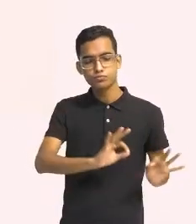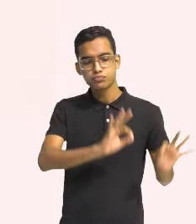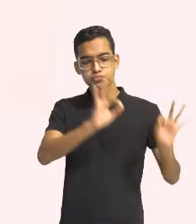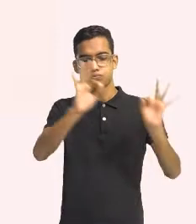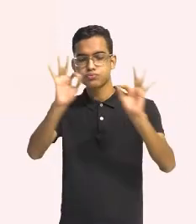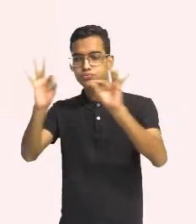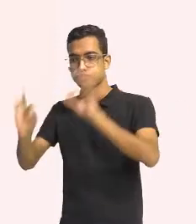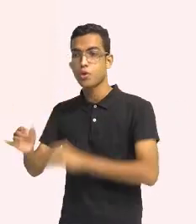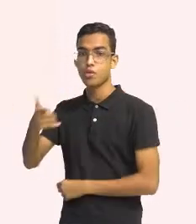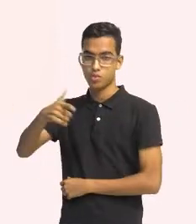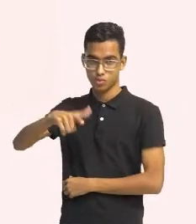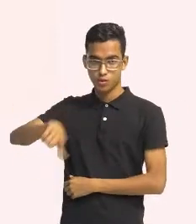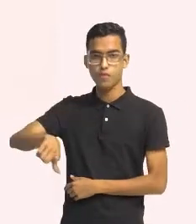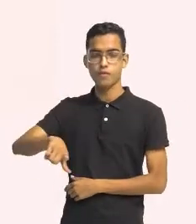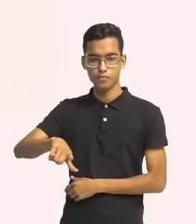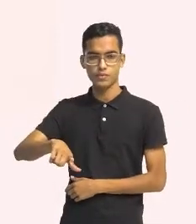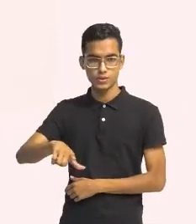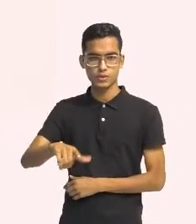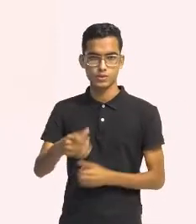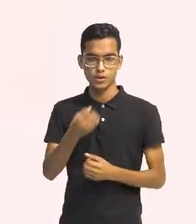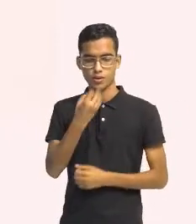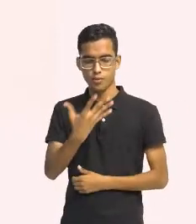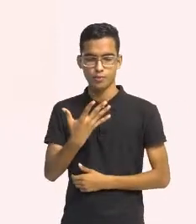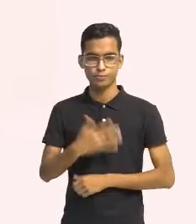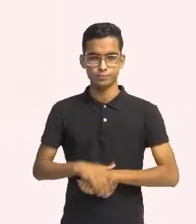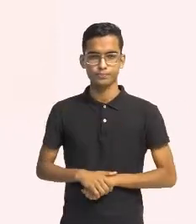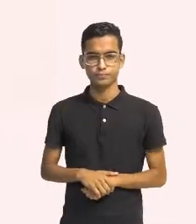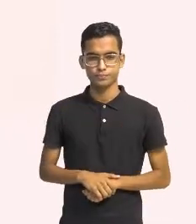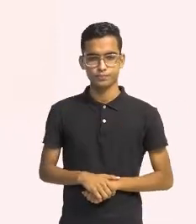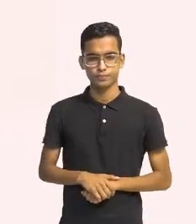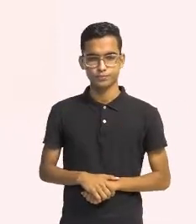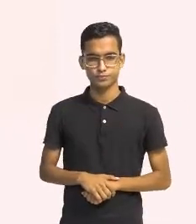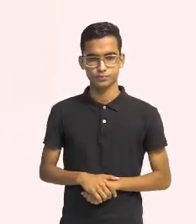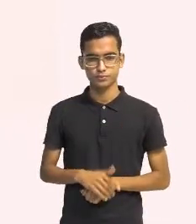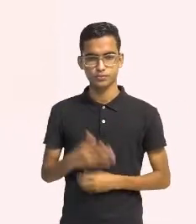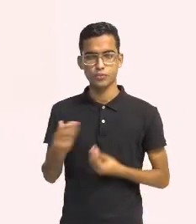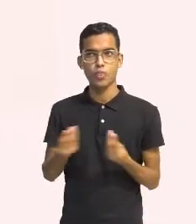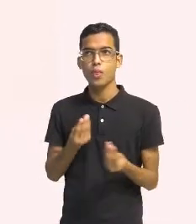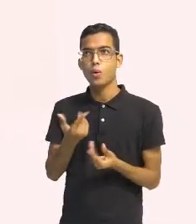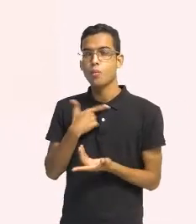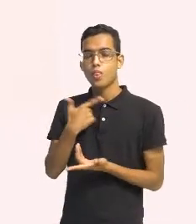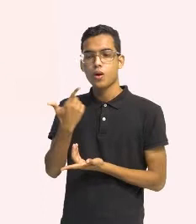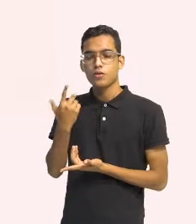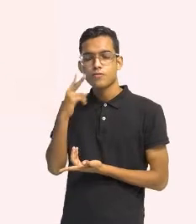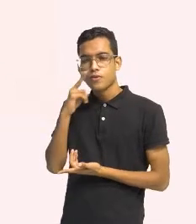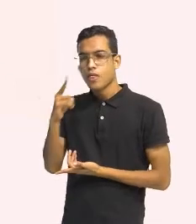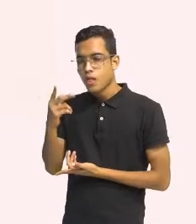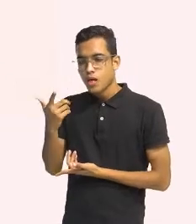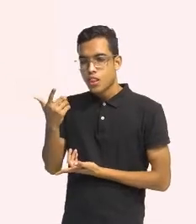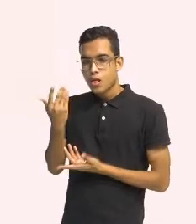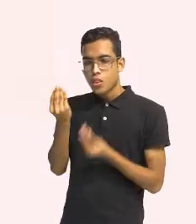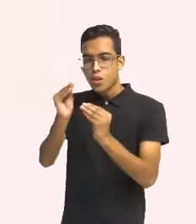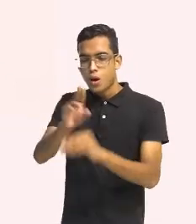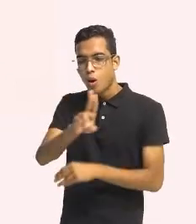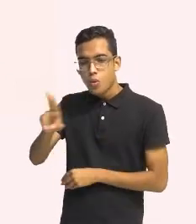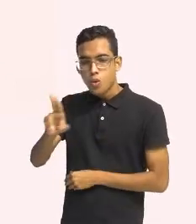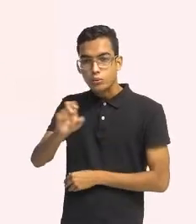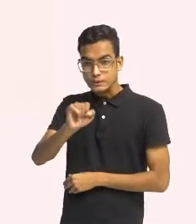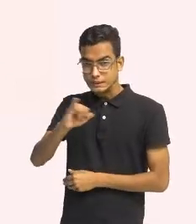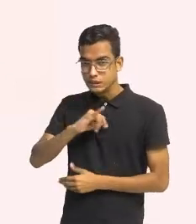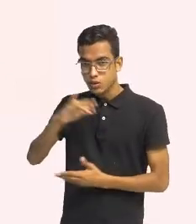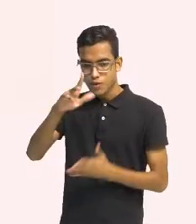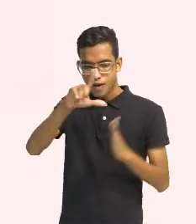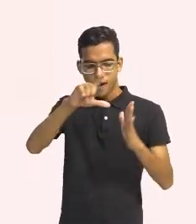essas tabelas, porque, assim, não tem como a gente aprender a dar nome para um composto se a gente não obedecer